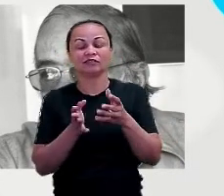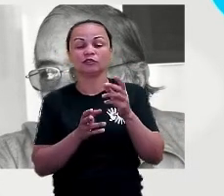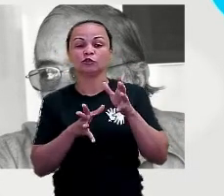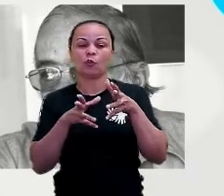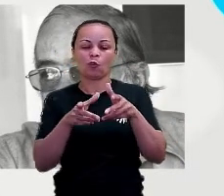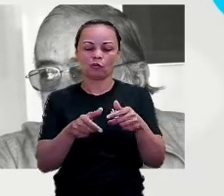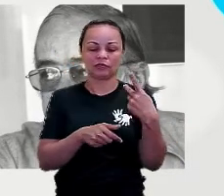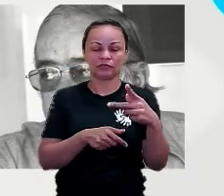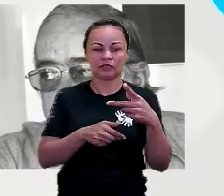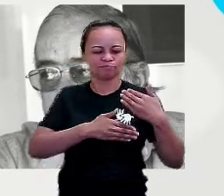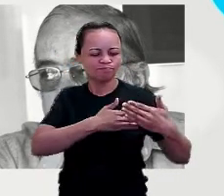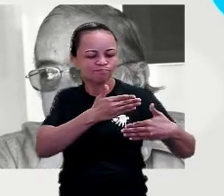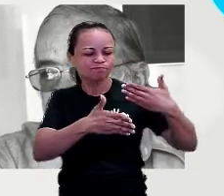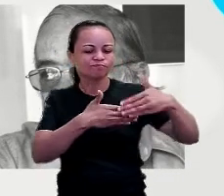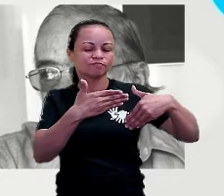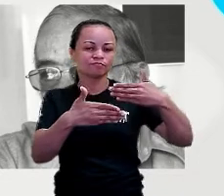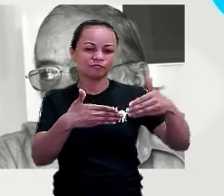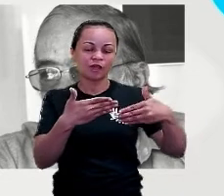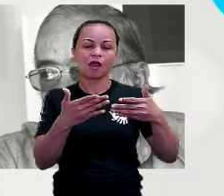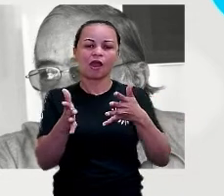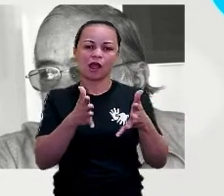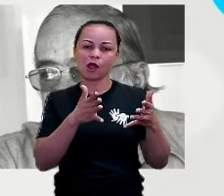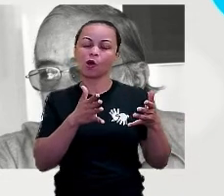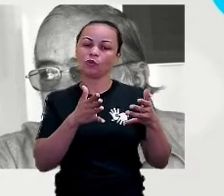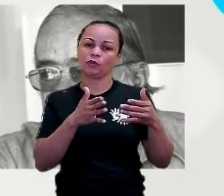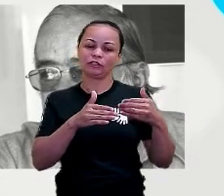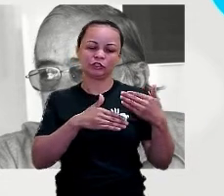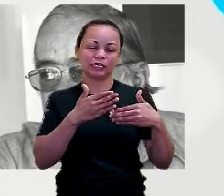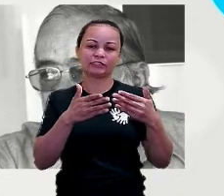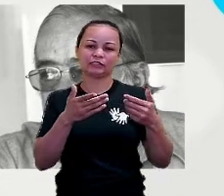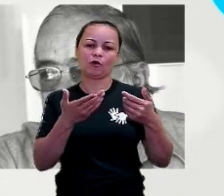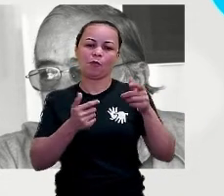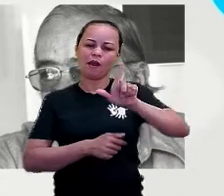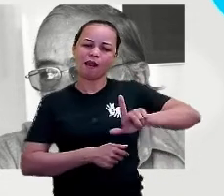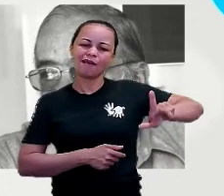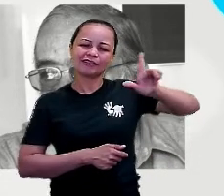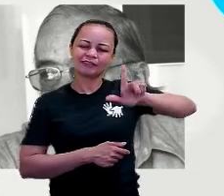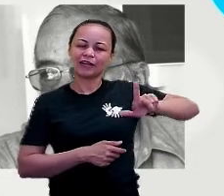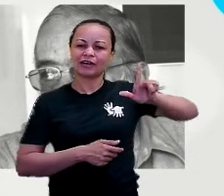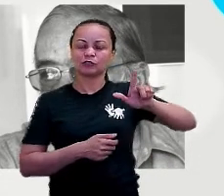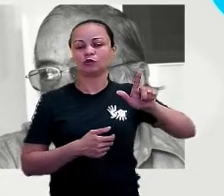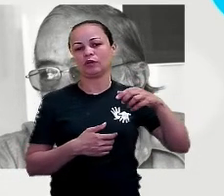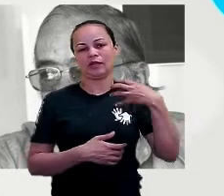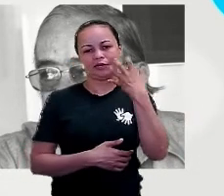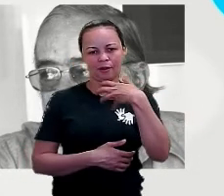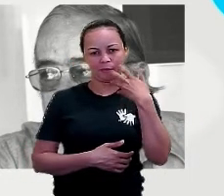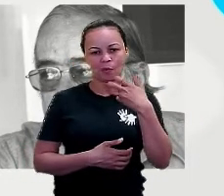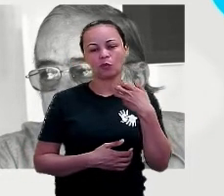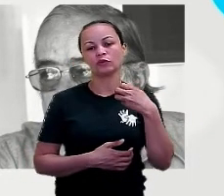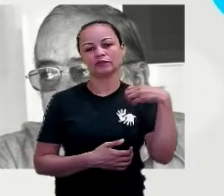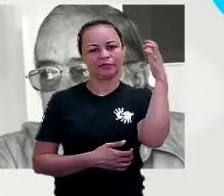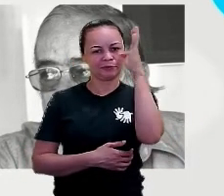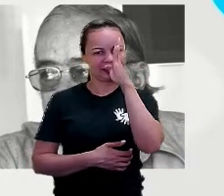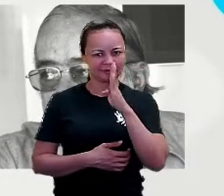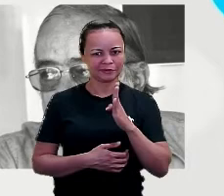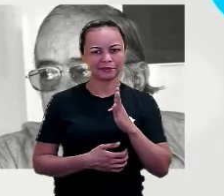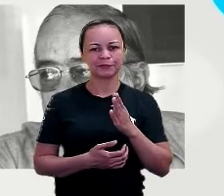nesses poemas uma porta de entrada para o mundo da literatura e da música popular brasileira.